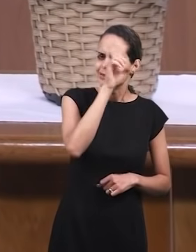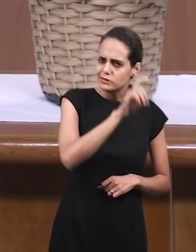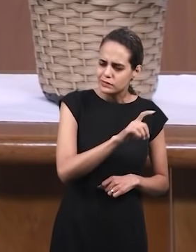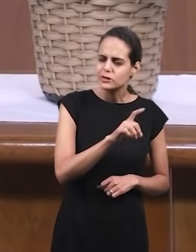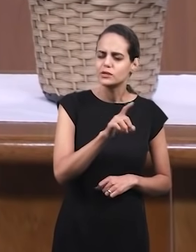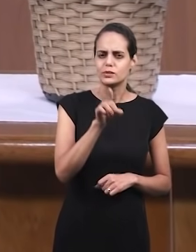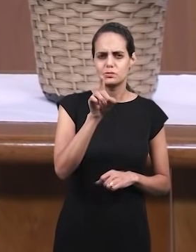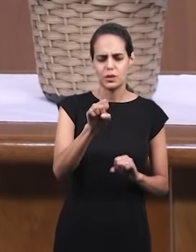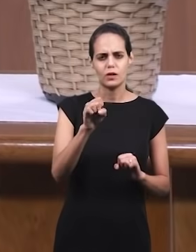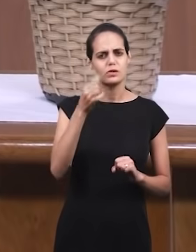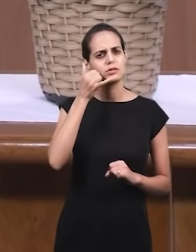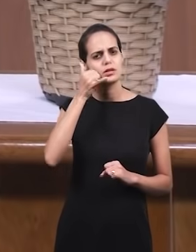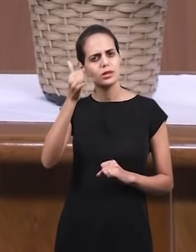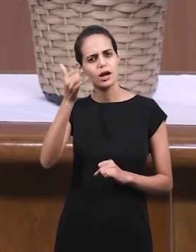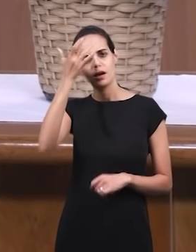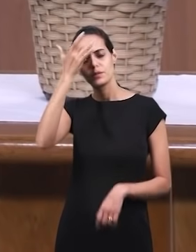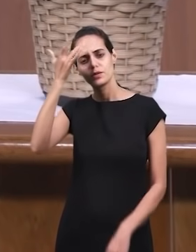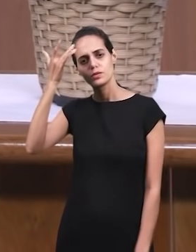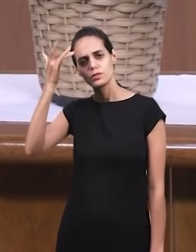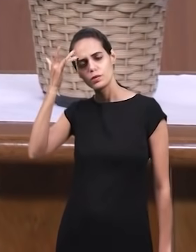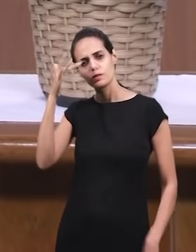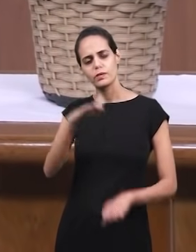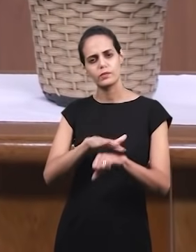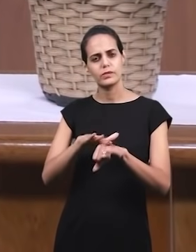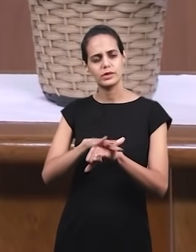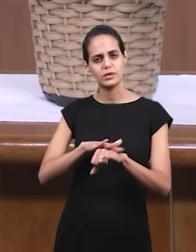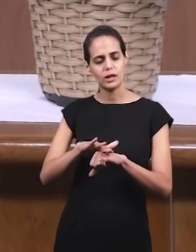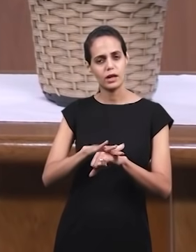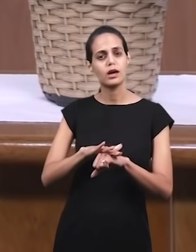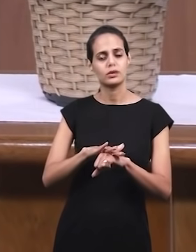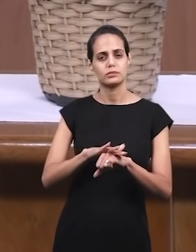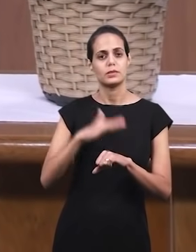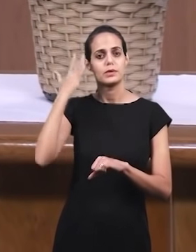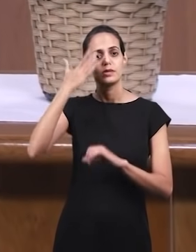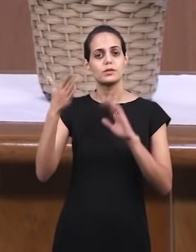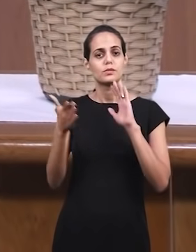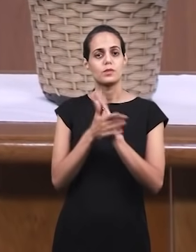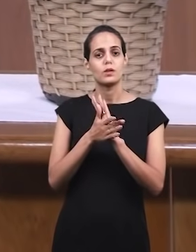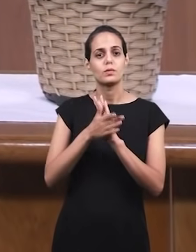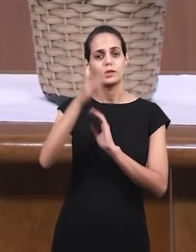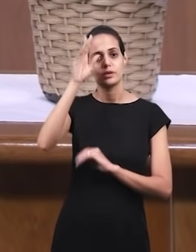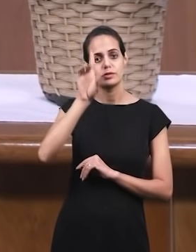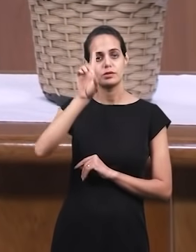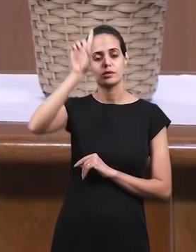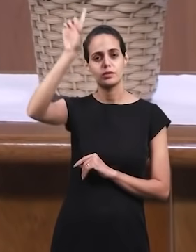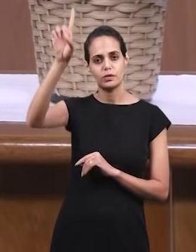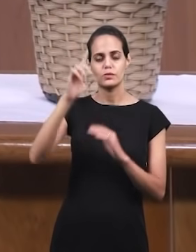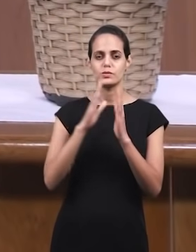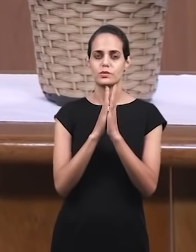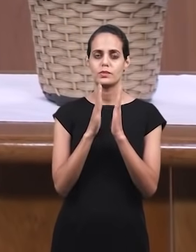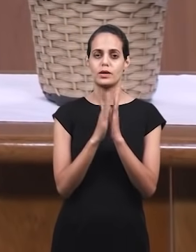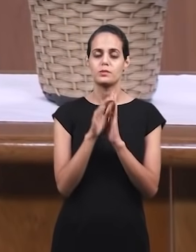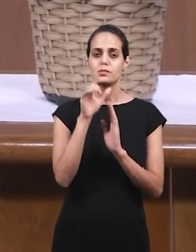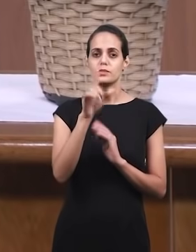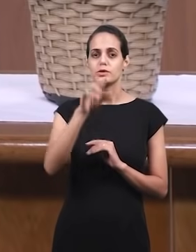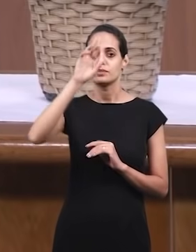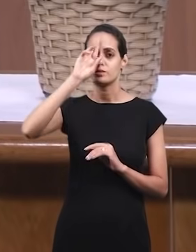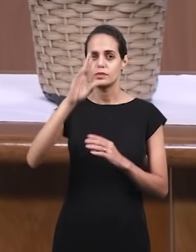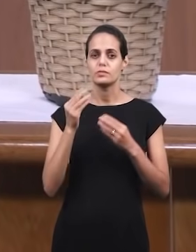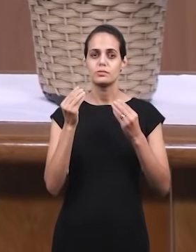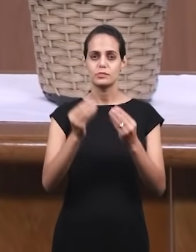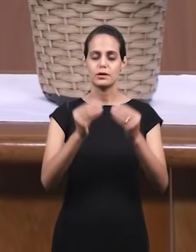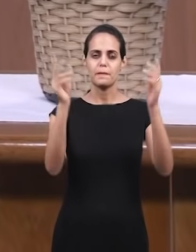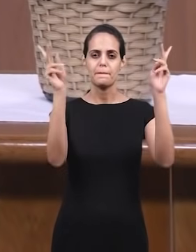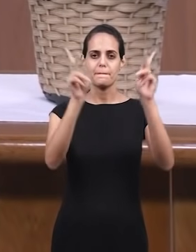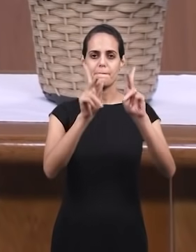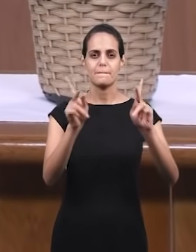vai te ouvir, vai te transmitir uma palavra da parte do Senhor, vai orar por você e o Senhor vai trazer paz ao